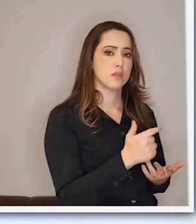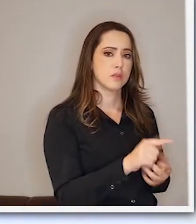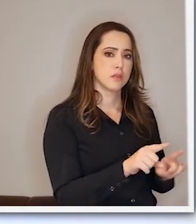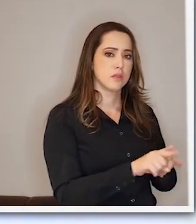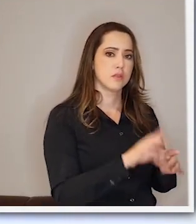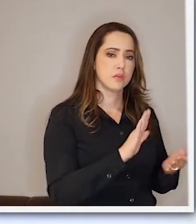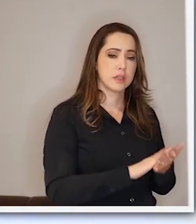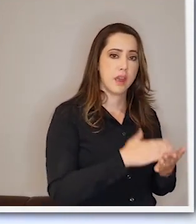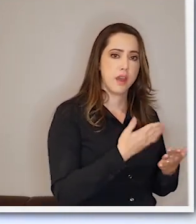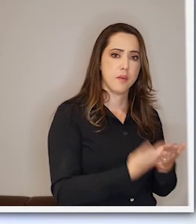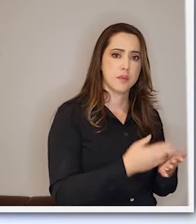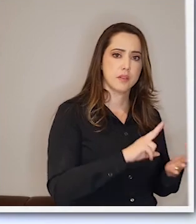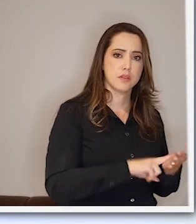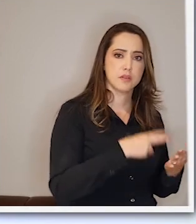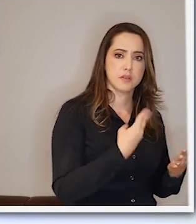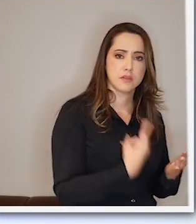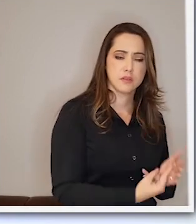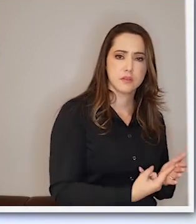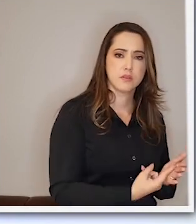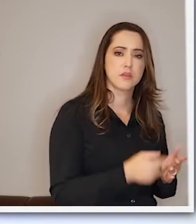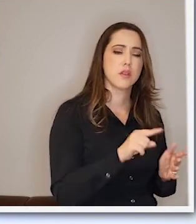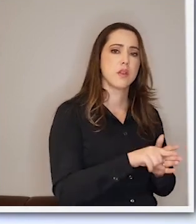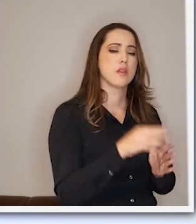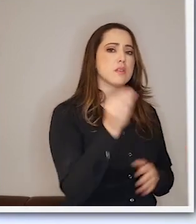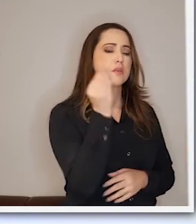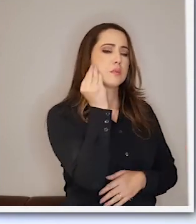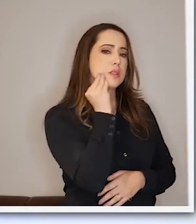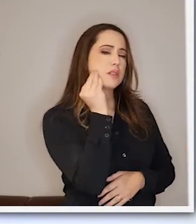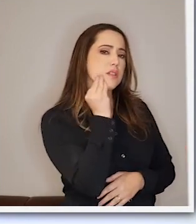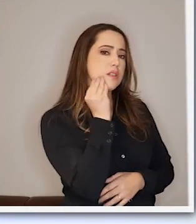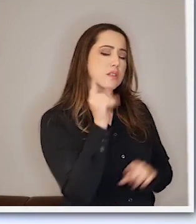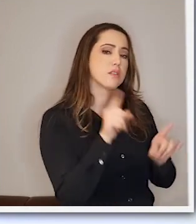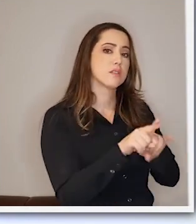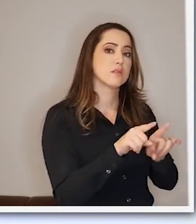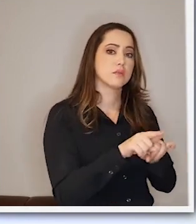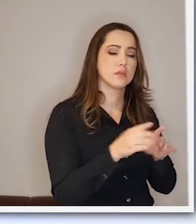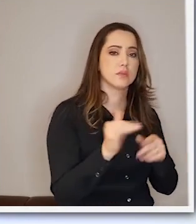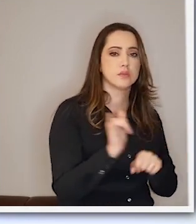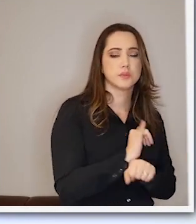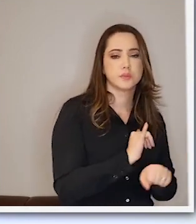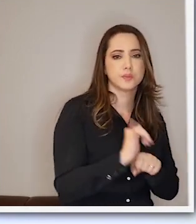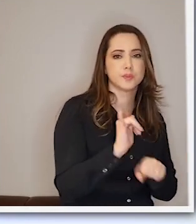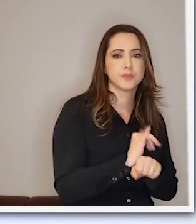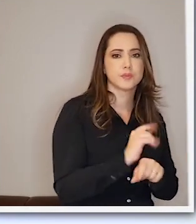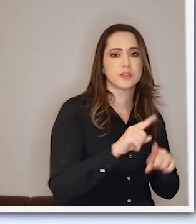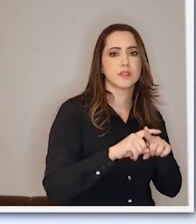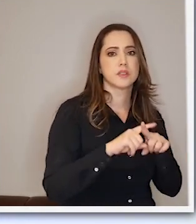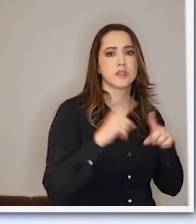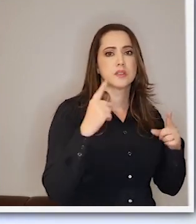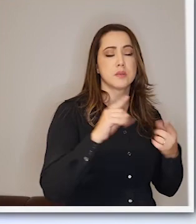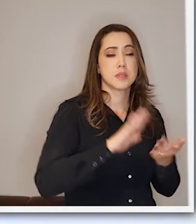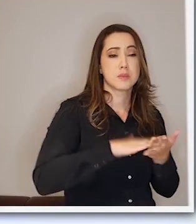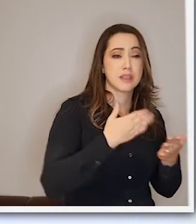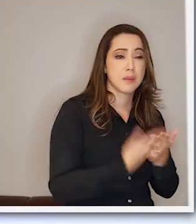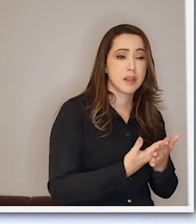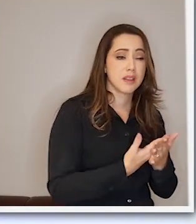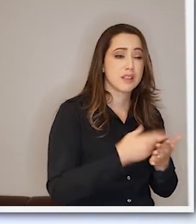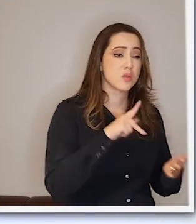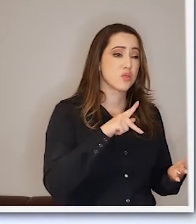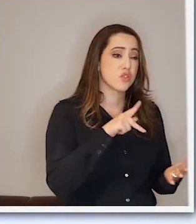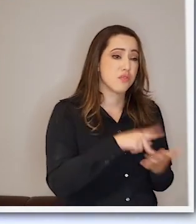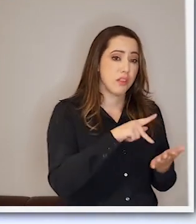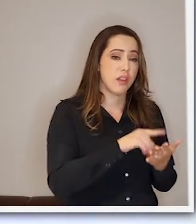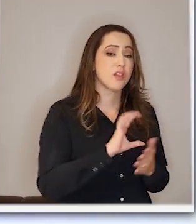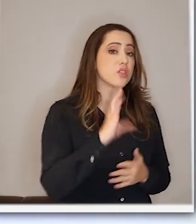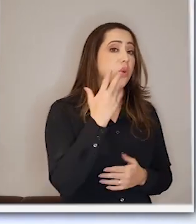também. Porque se você é um sujeito bilíngue em português e libras, você não precisa de intérprete. O intérprete ele entra em eventos,